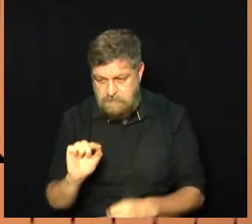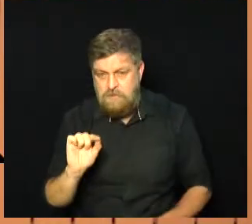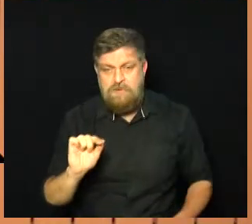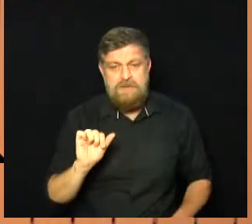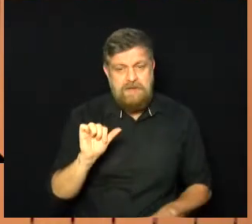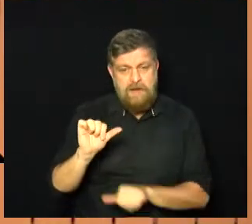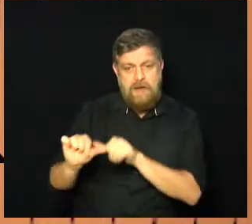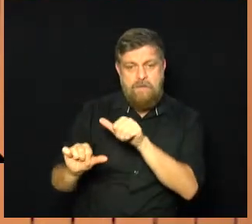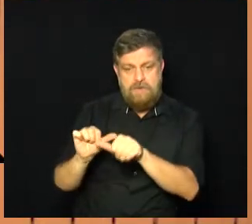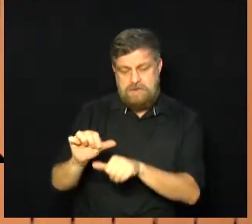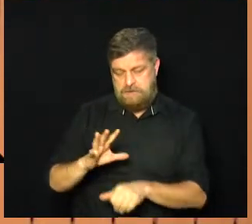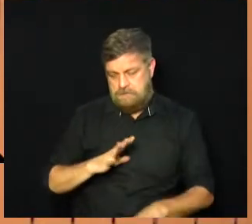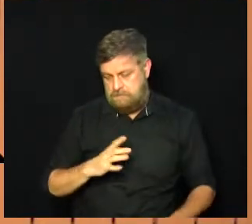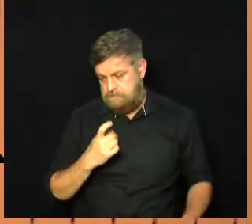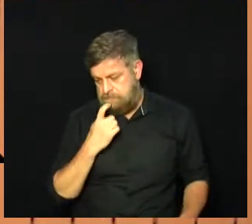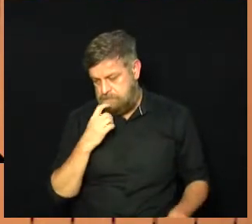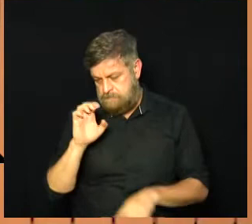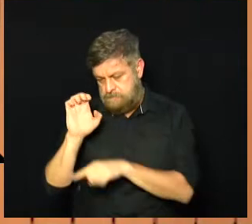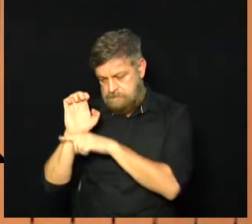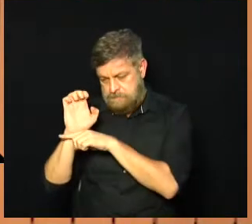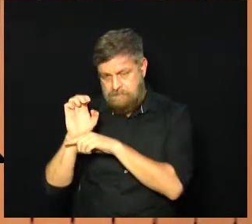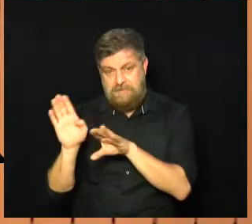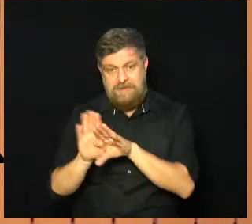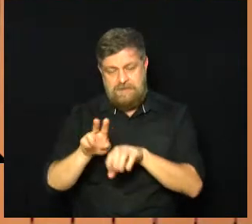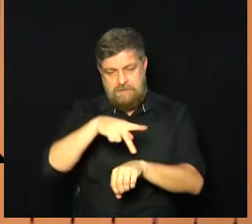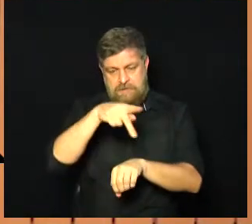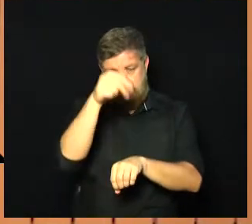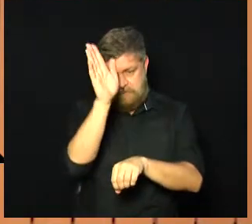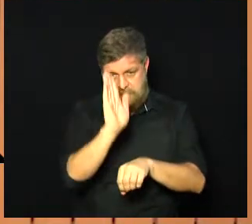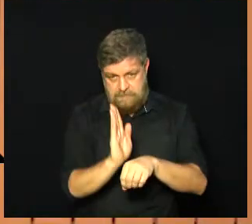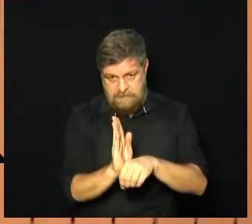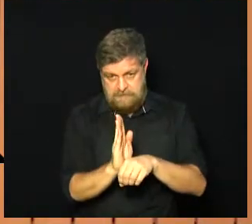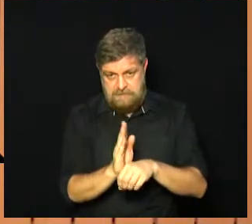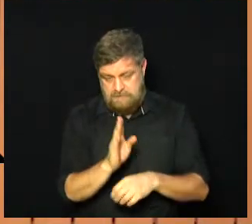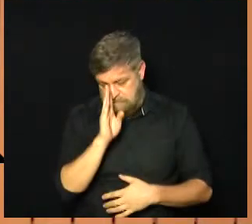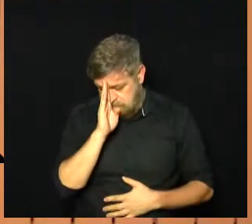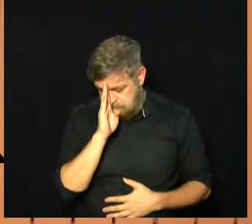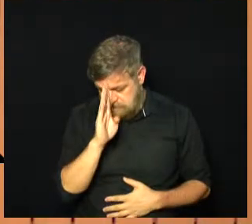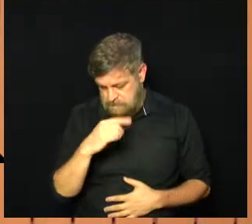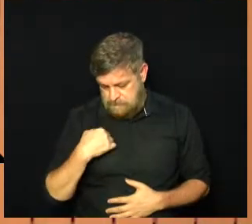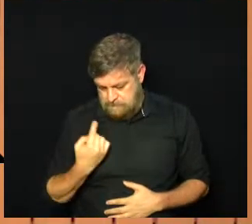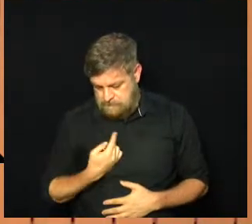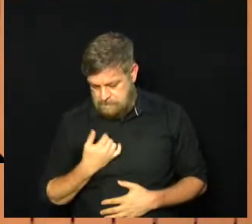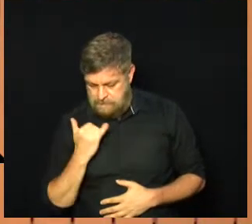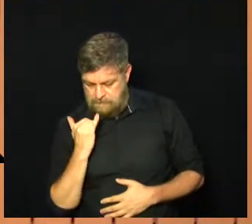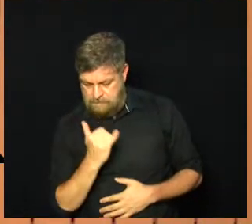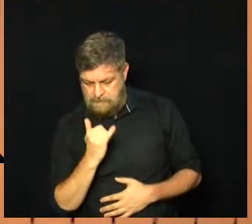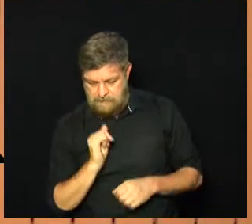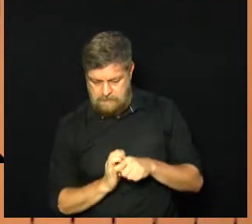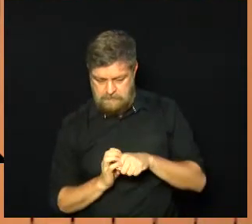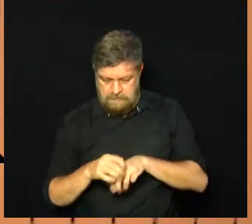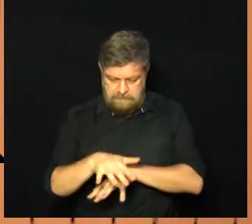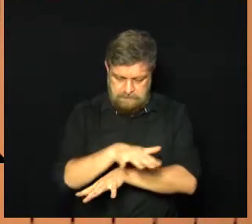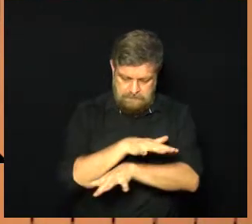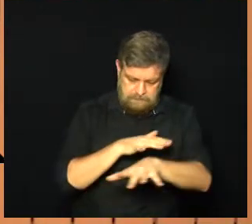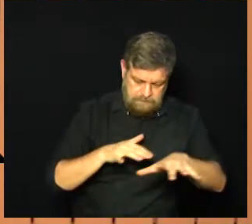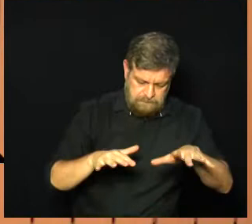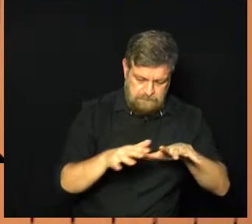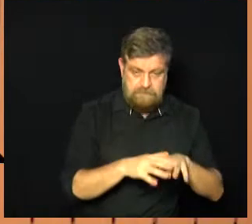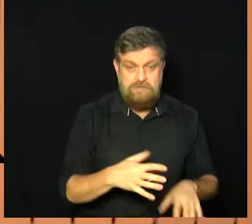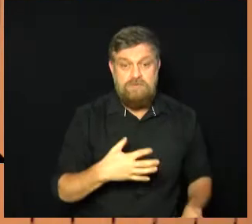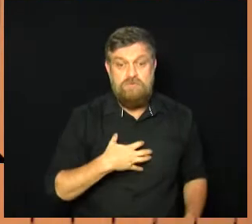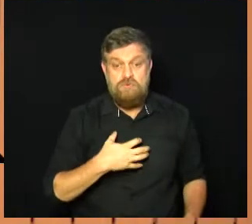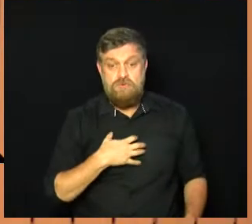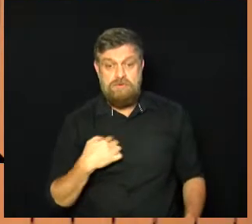tendo na nossa cidade, no nosso estado, no nosso país, principalmente quando a gente fala do âmbito da pandemia, que tem mudado muito a forma com